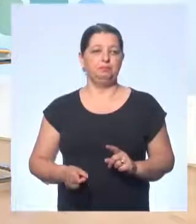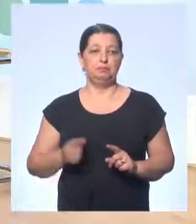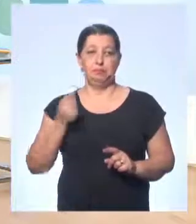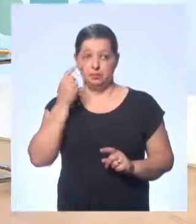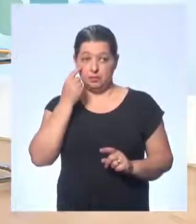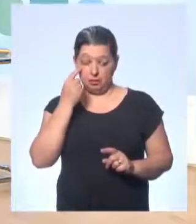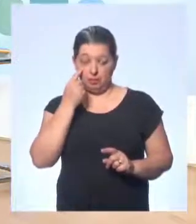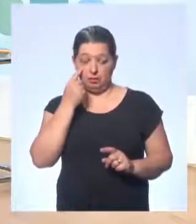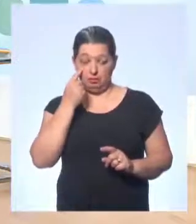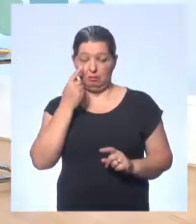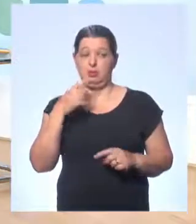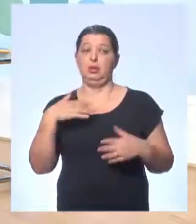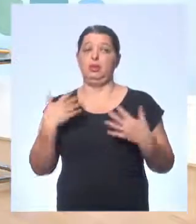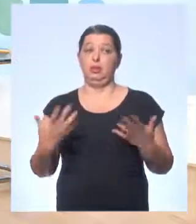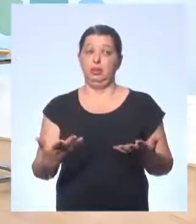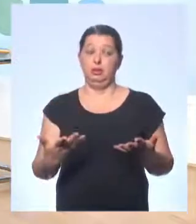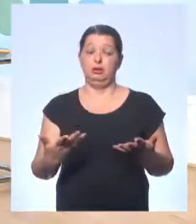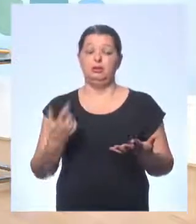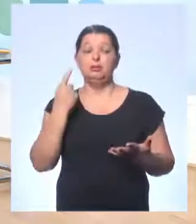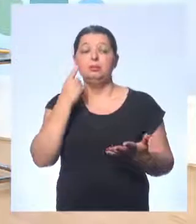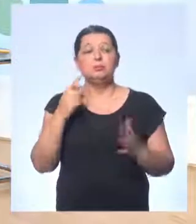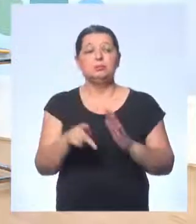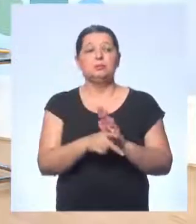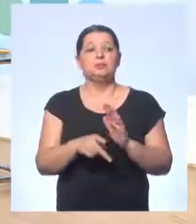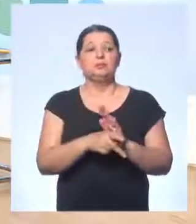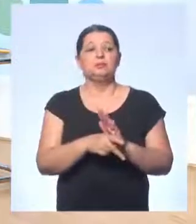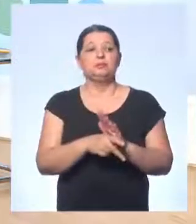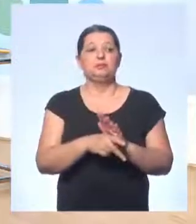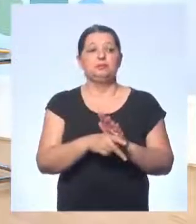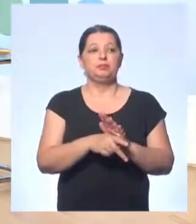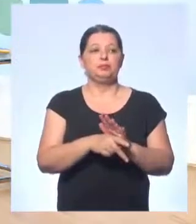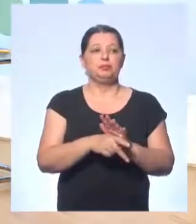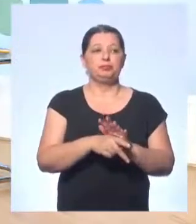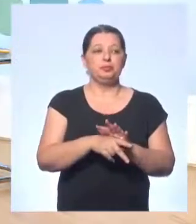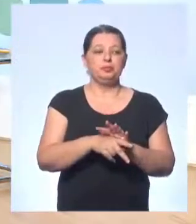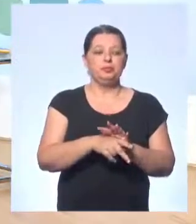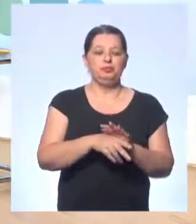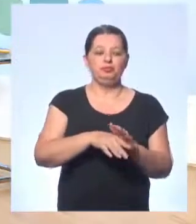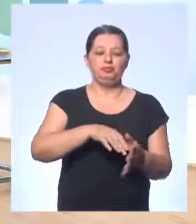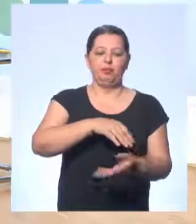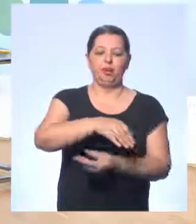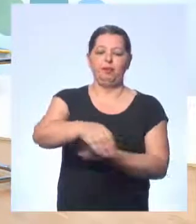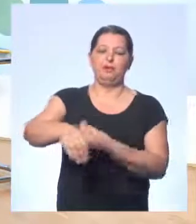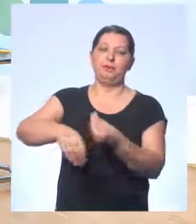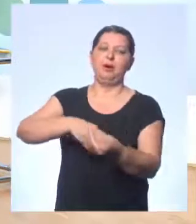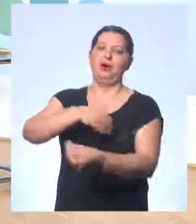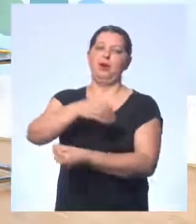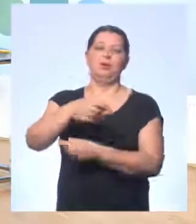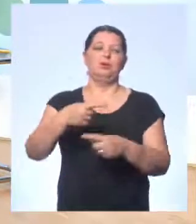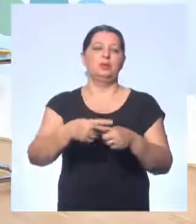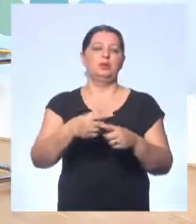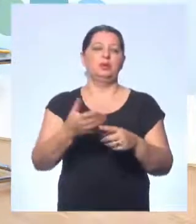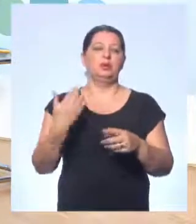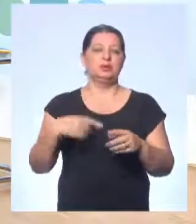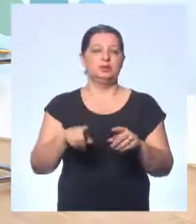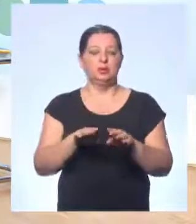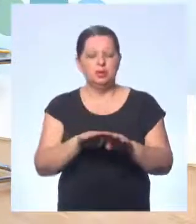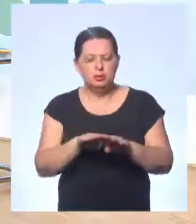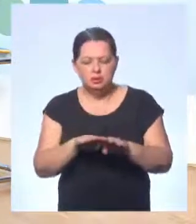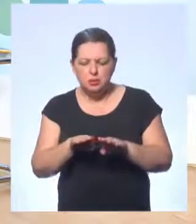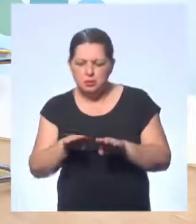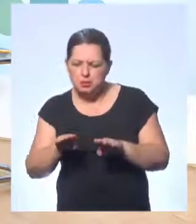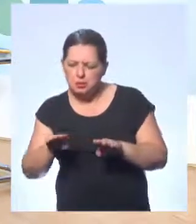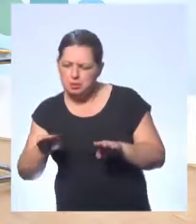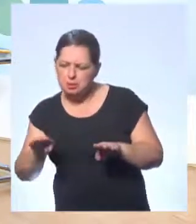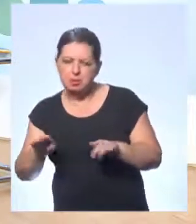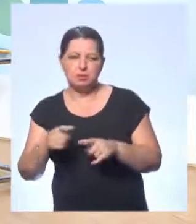Então, isso daqui tira um pouco, desorganiza o som, desorganiza a estabilidade. Você